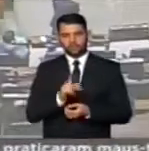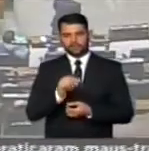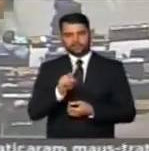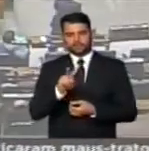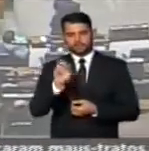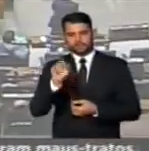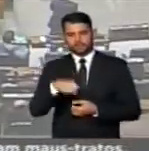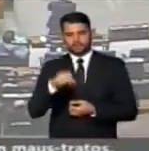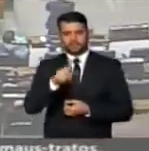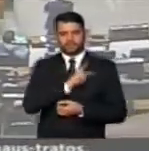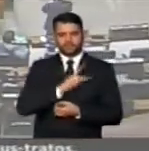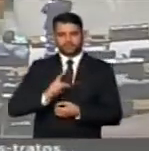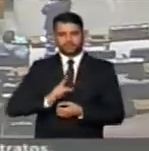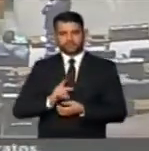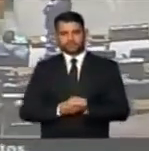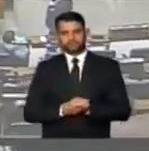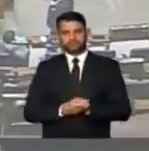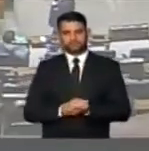PV, sim, presidente.